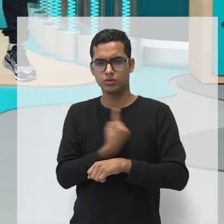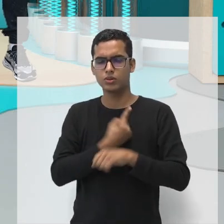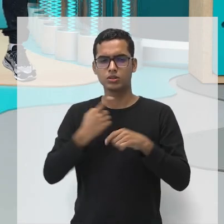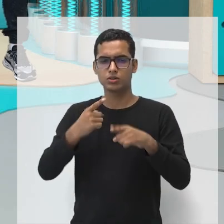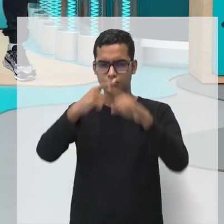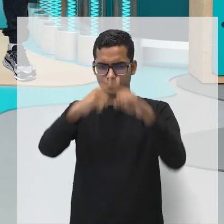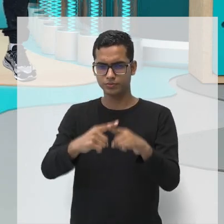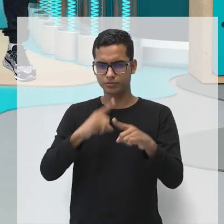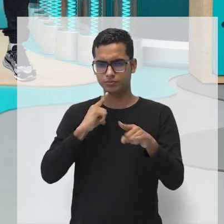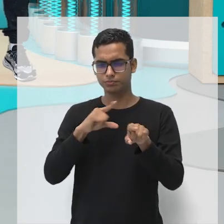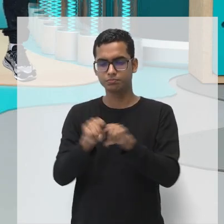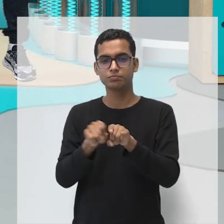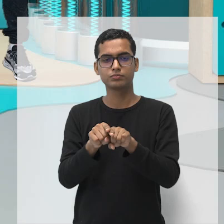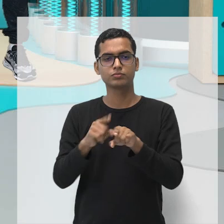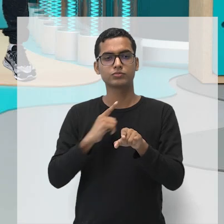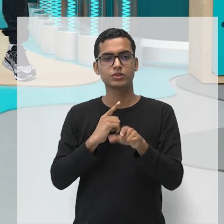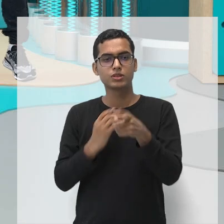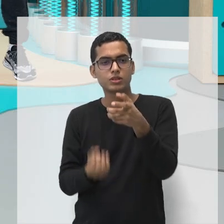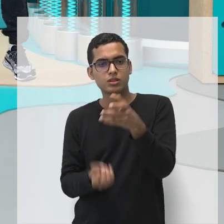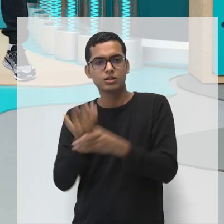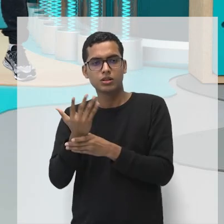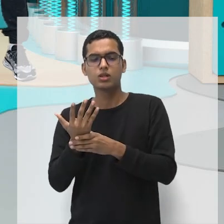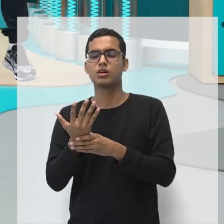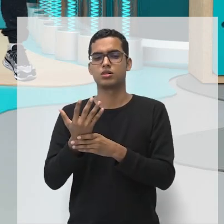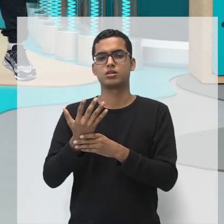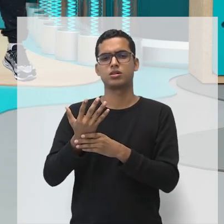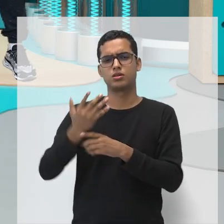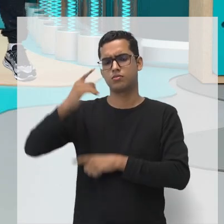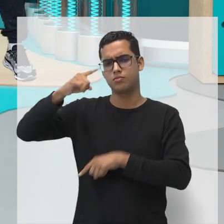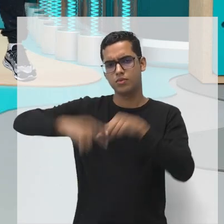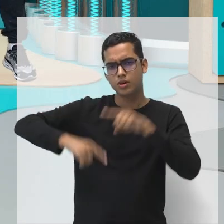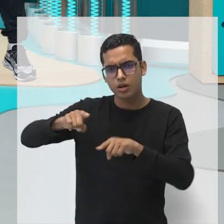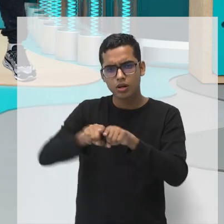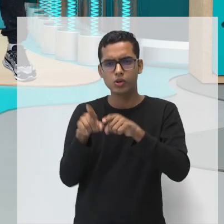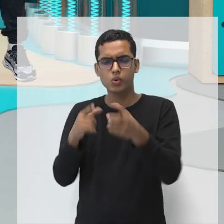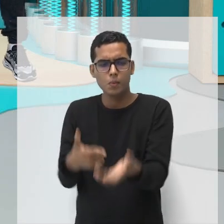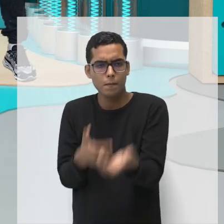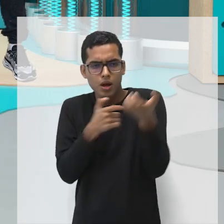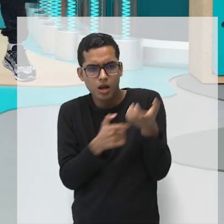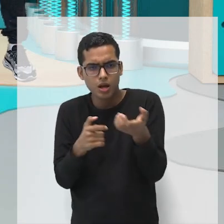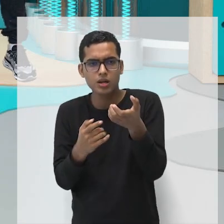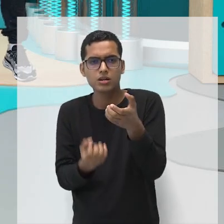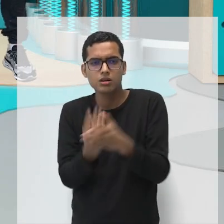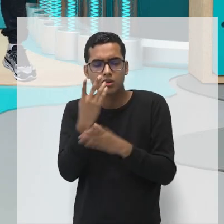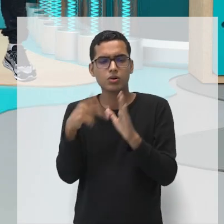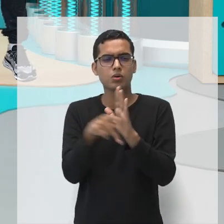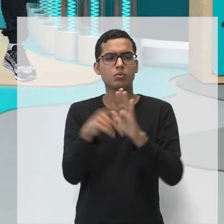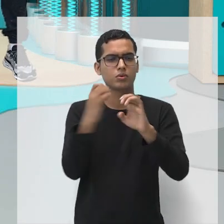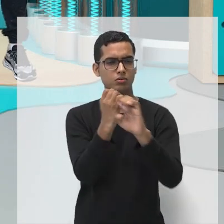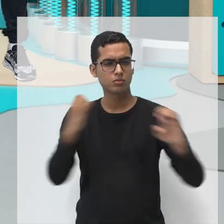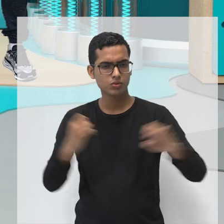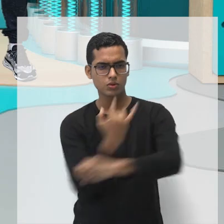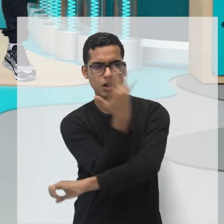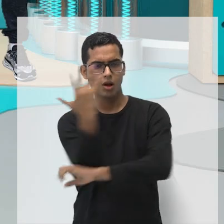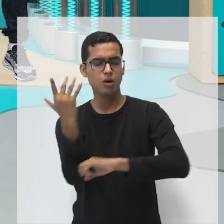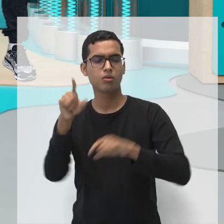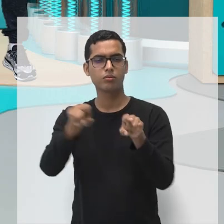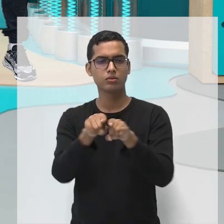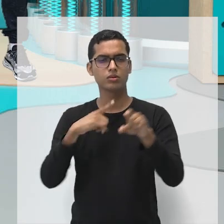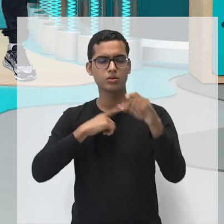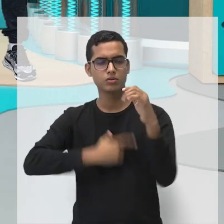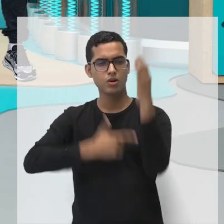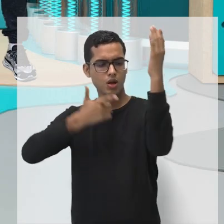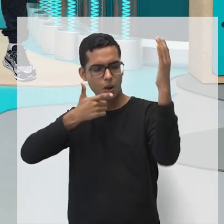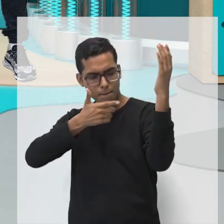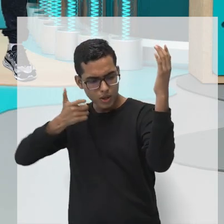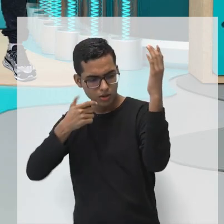estavam utilizando armas desenvolvidas ali por engenheiros florestais para marcar ali as árvores, né?